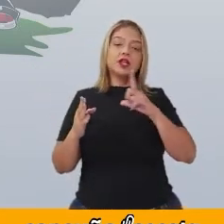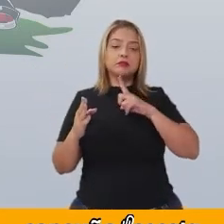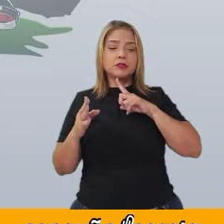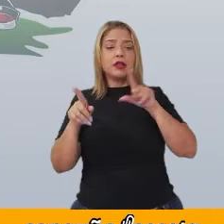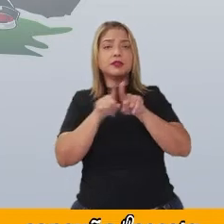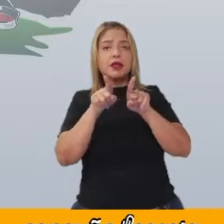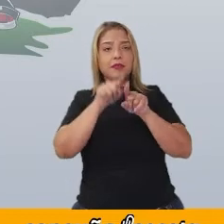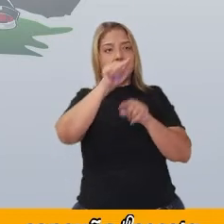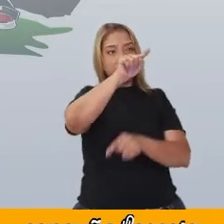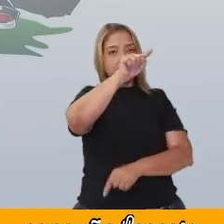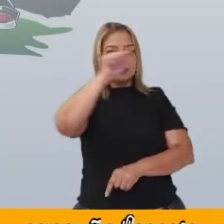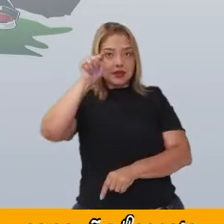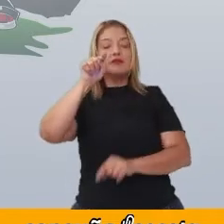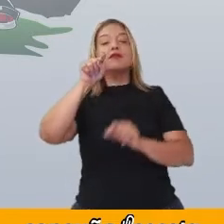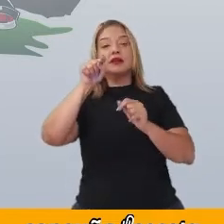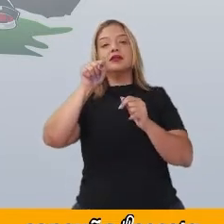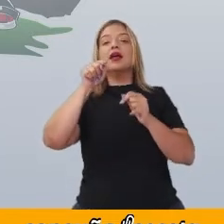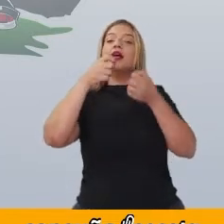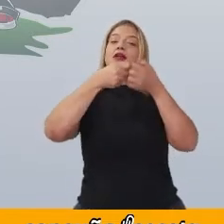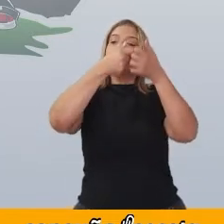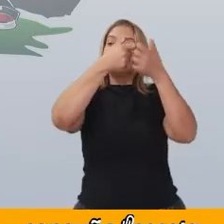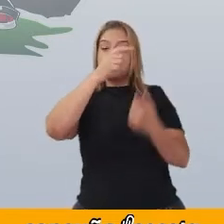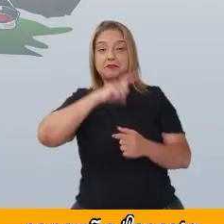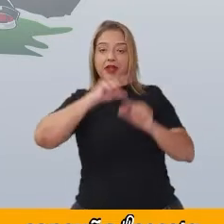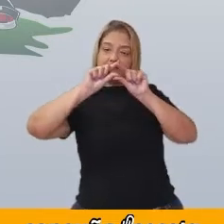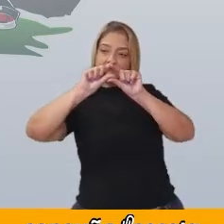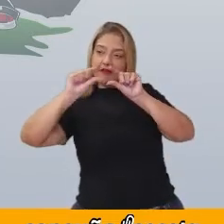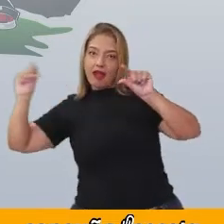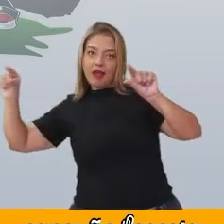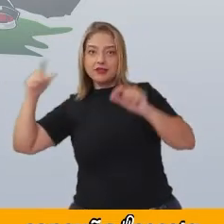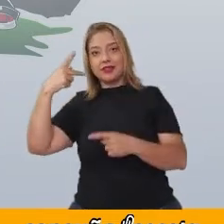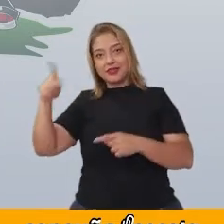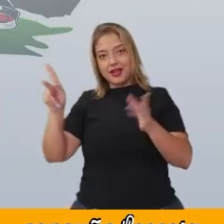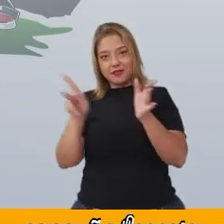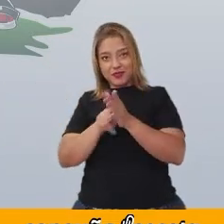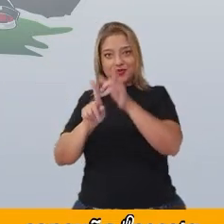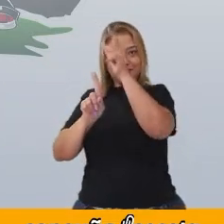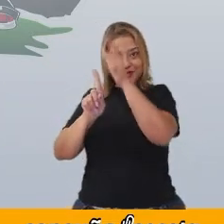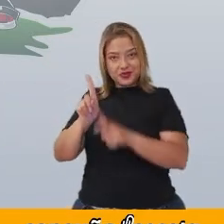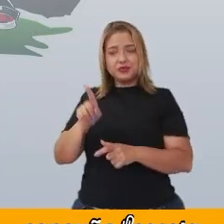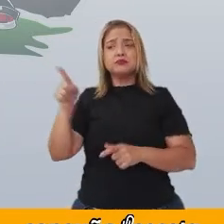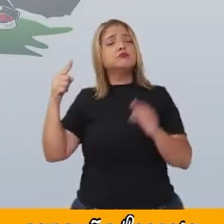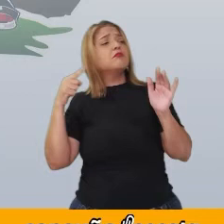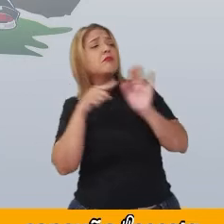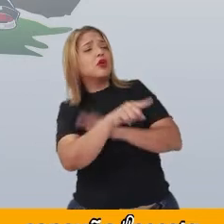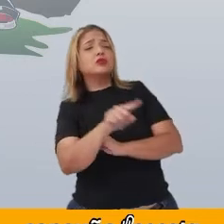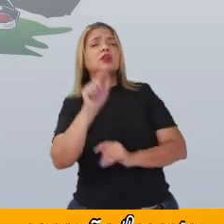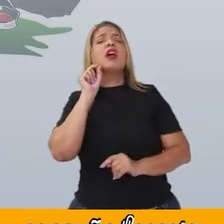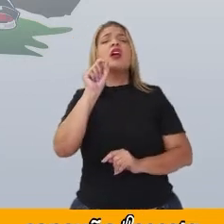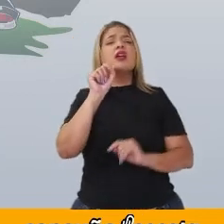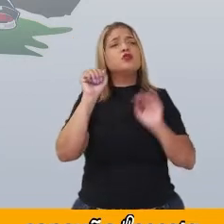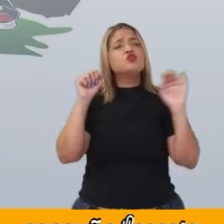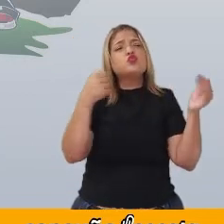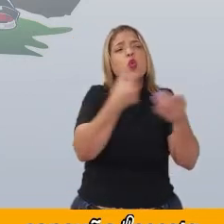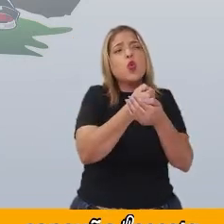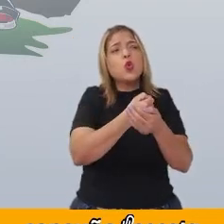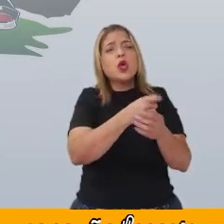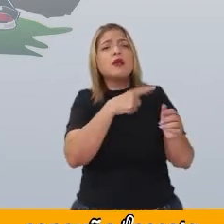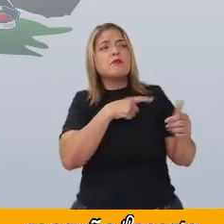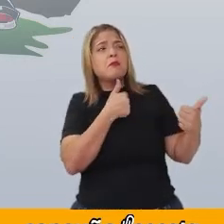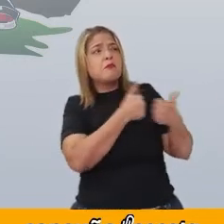um travessão. E então Narciso diz: quem está se escondendo aqui perto de